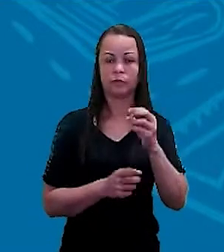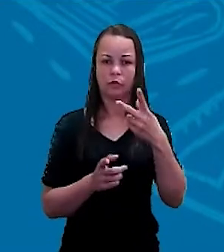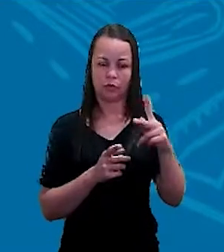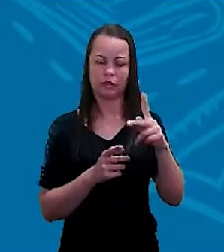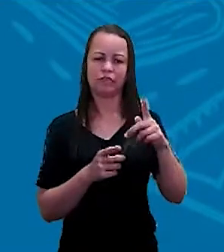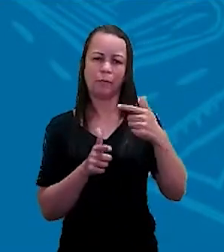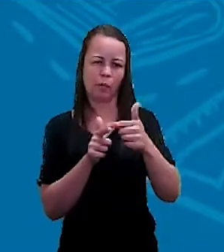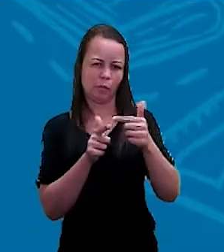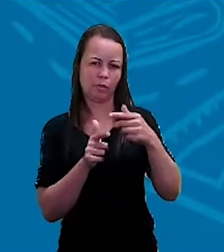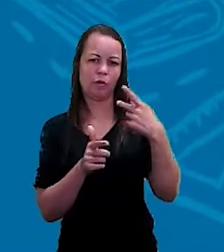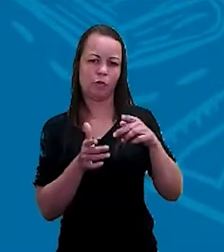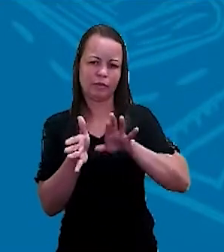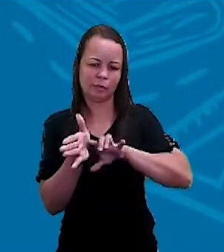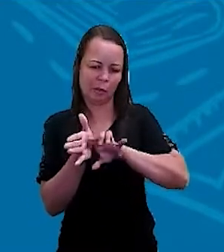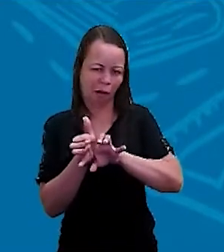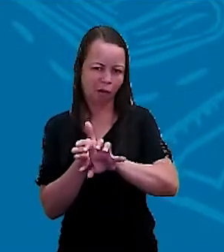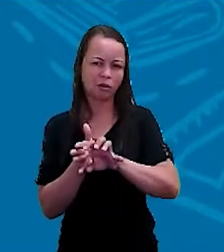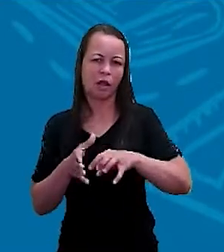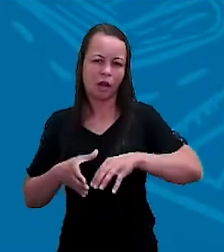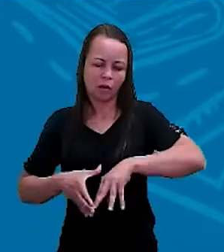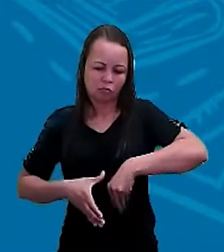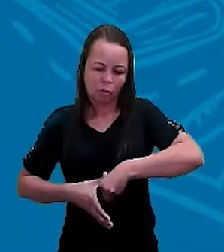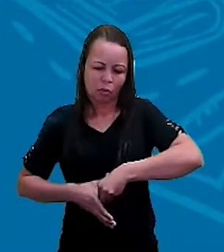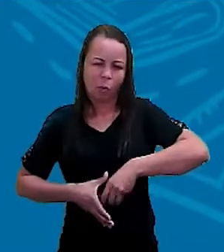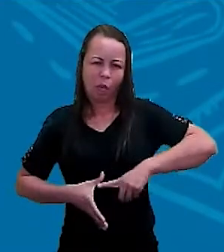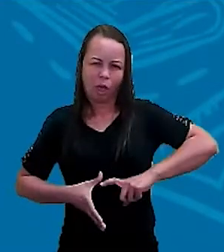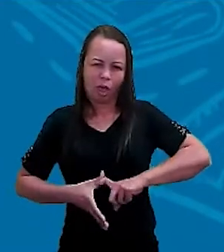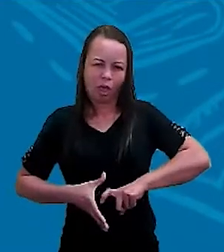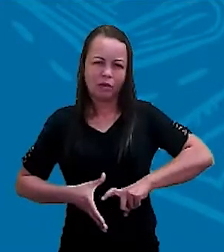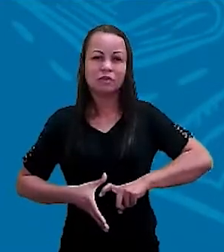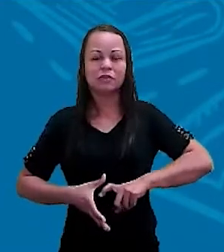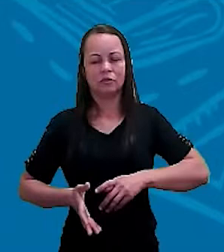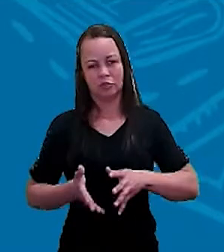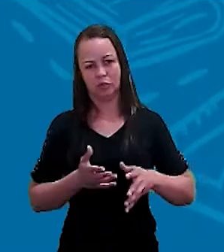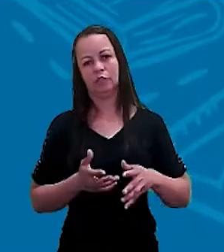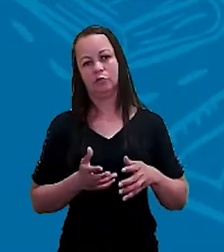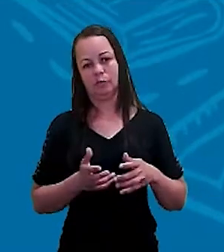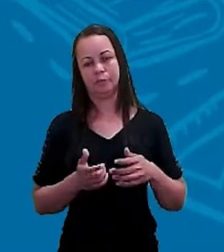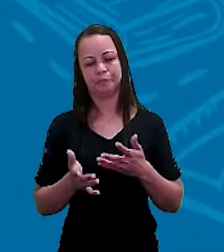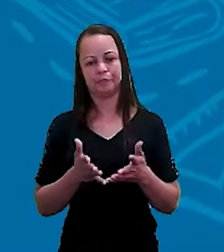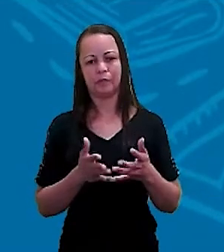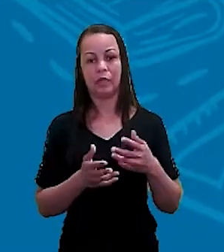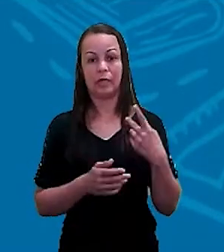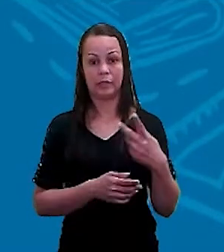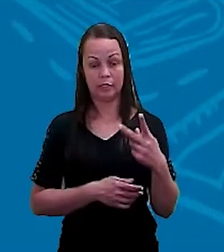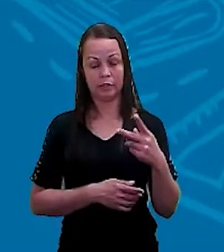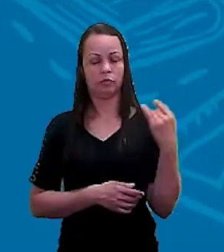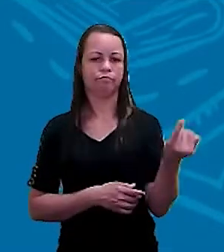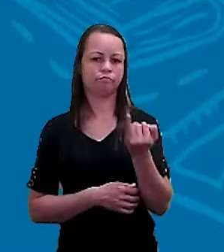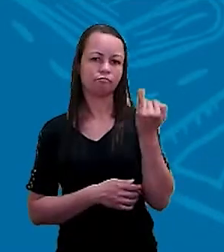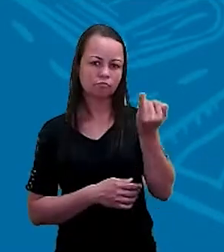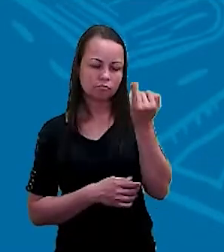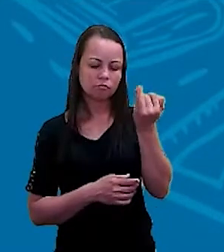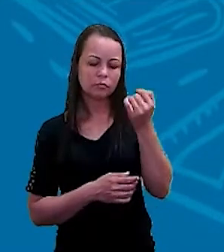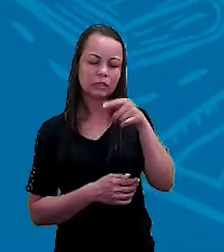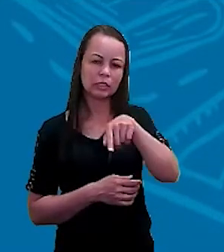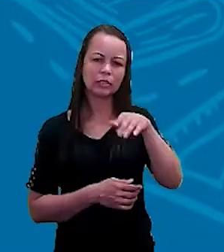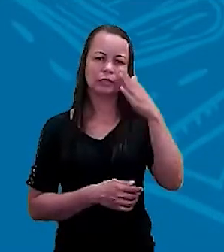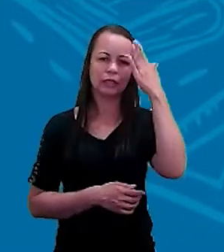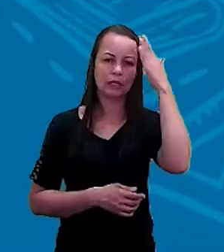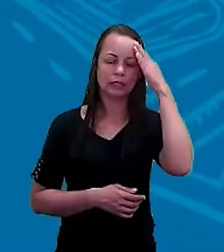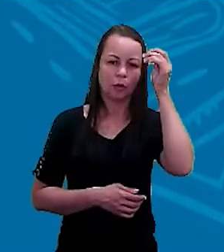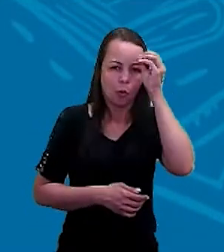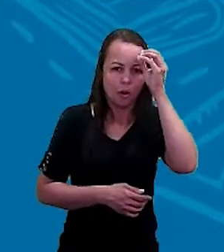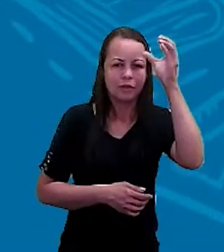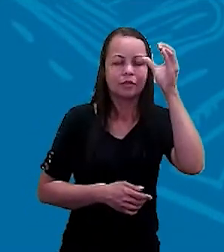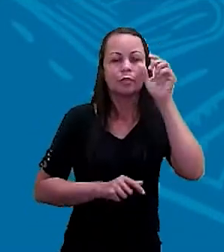bactéria. Então, esse conhecimento aqui, gente, ele está dialogando com outros saberes. Isso é o que é mais importante, a gente entender que conhecimento, ele tem que ser,